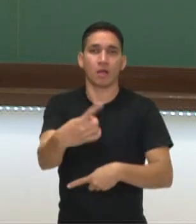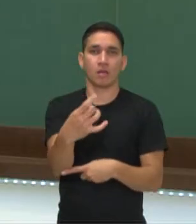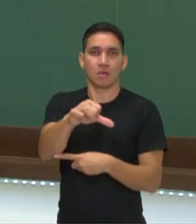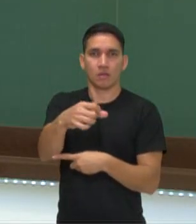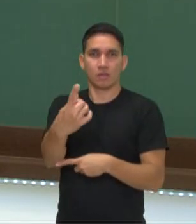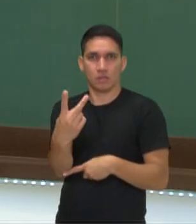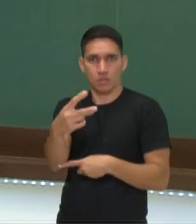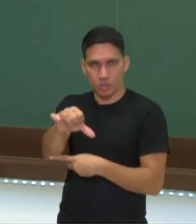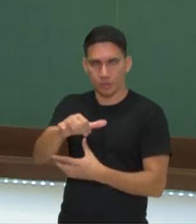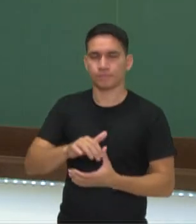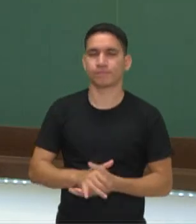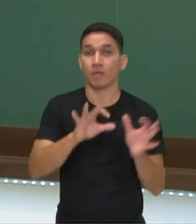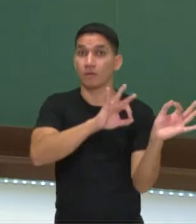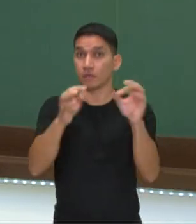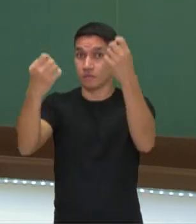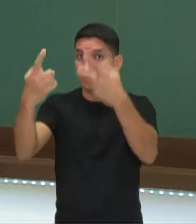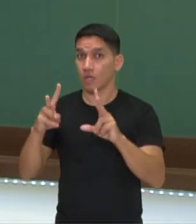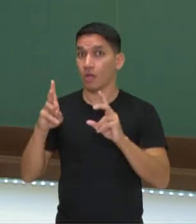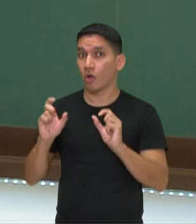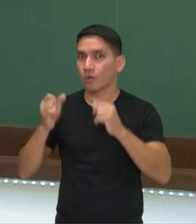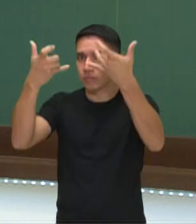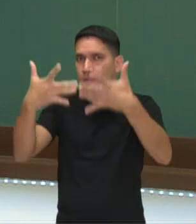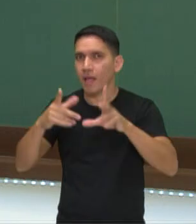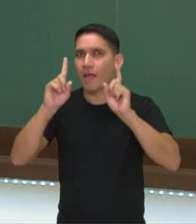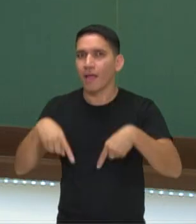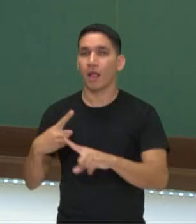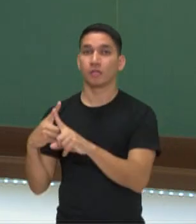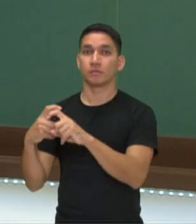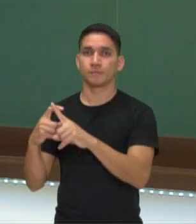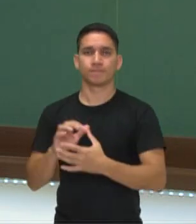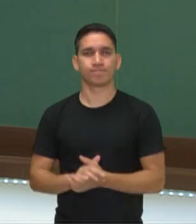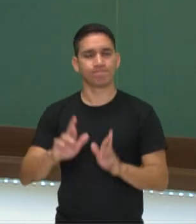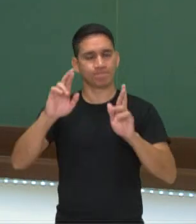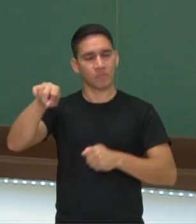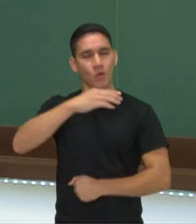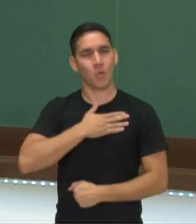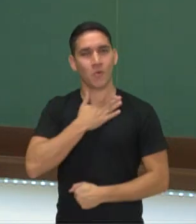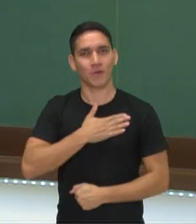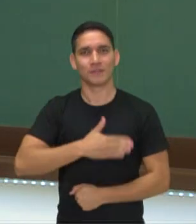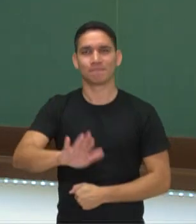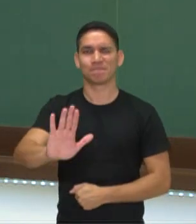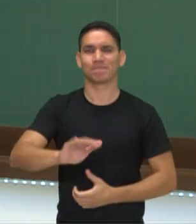1929. Nesse vídeo, nós falamos sobre nazismo. Espero que vocês